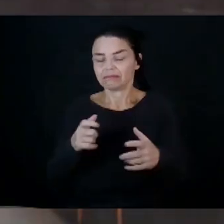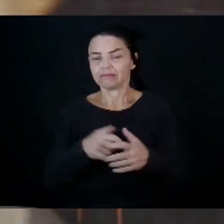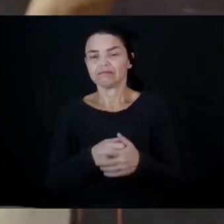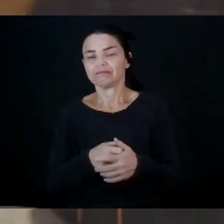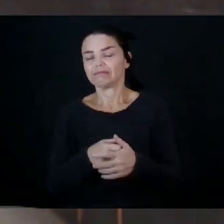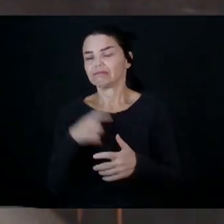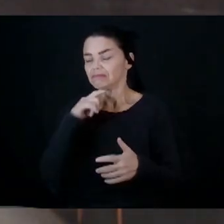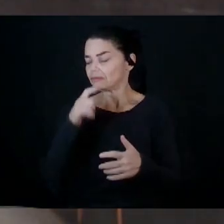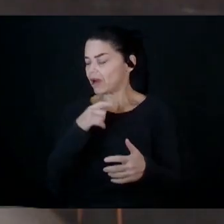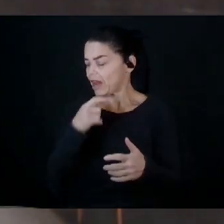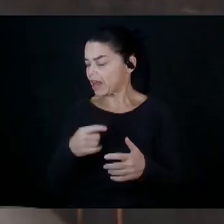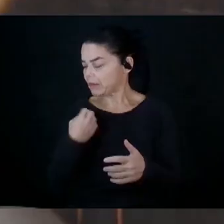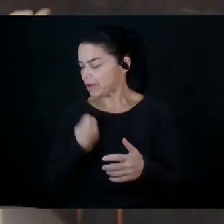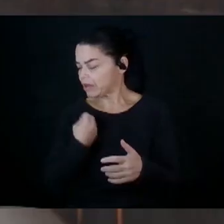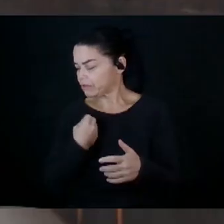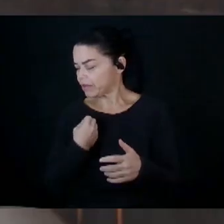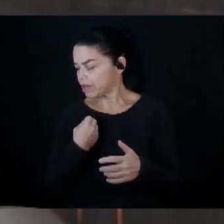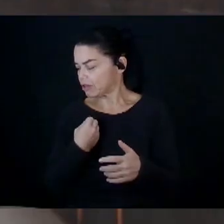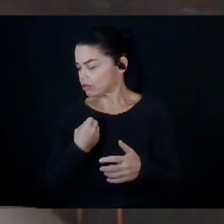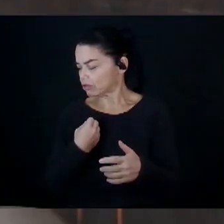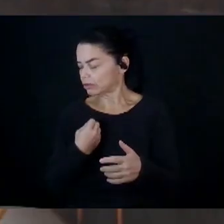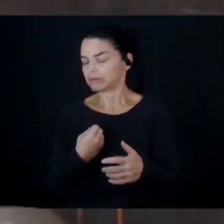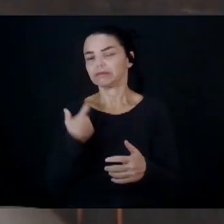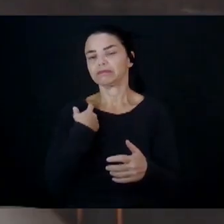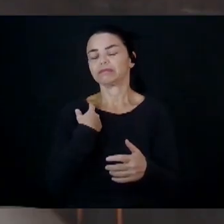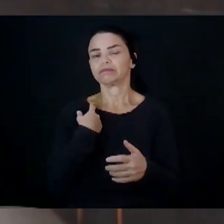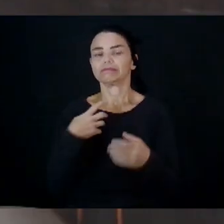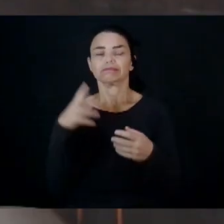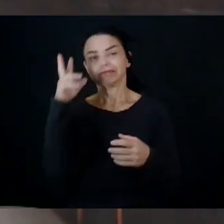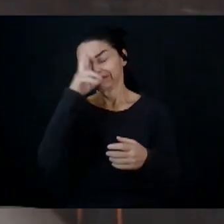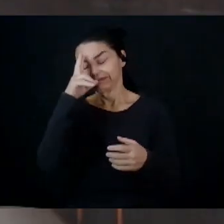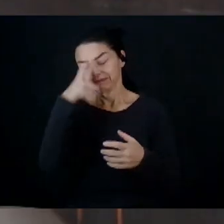vem uma memória sensorial aí que te